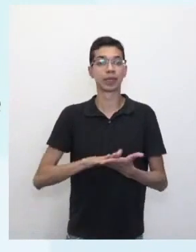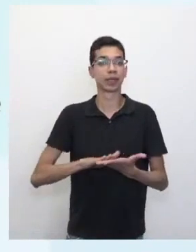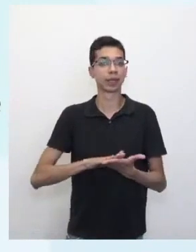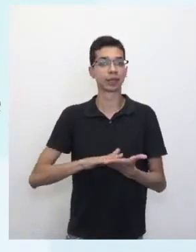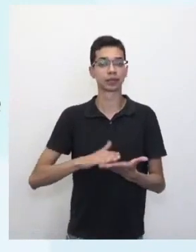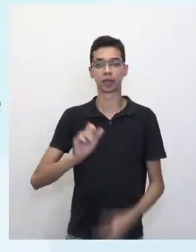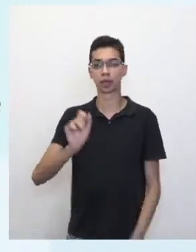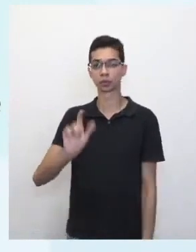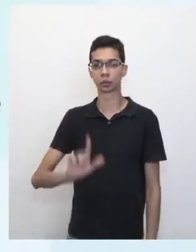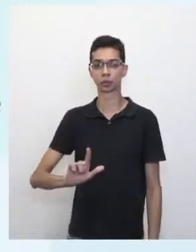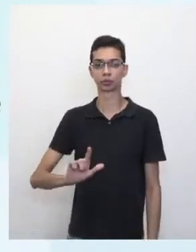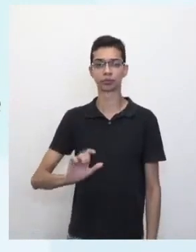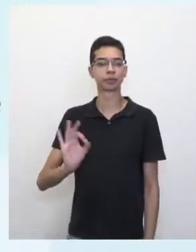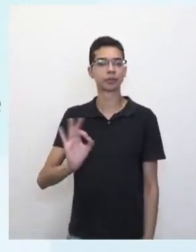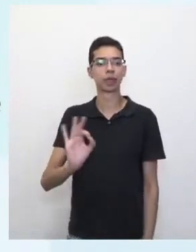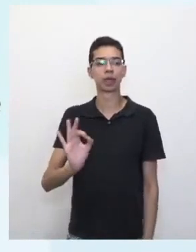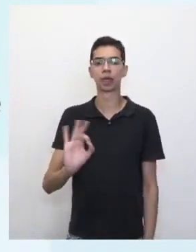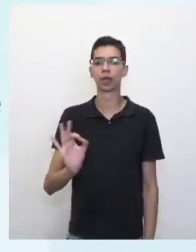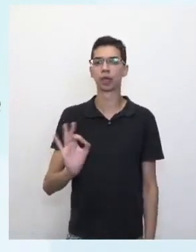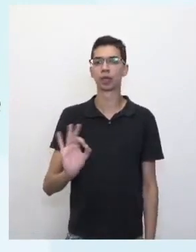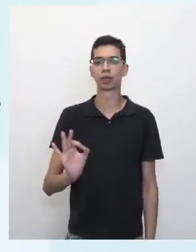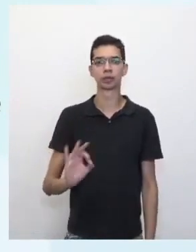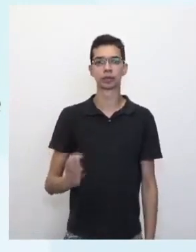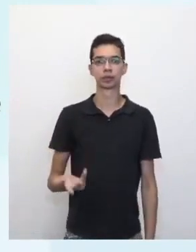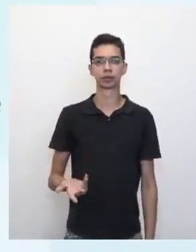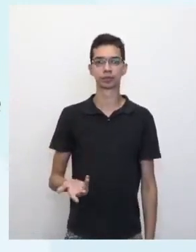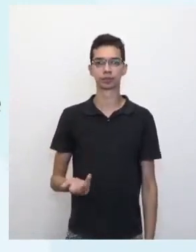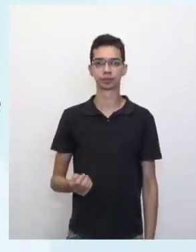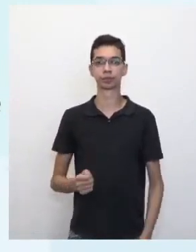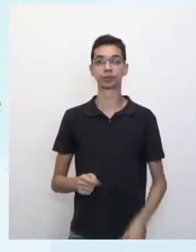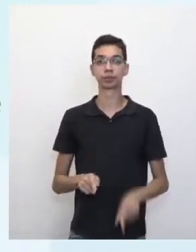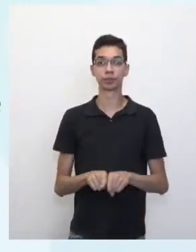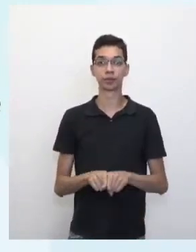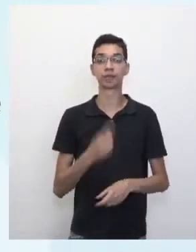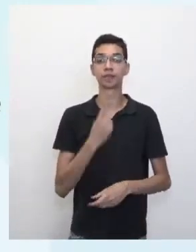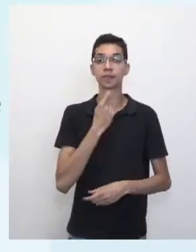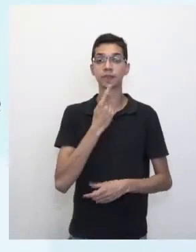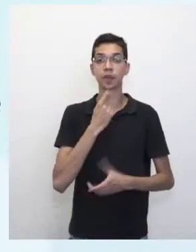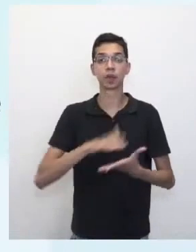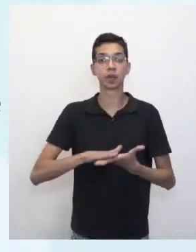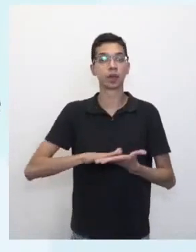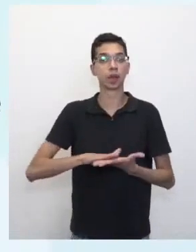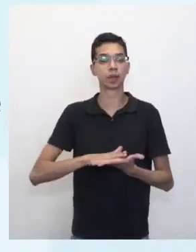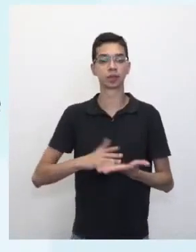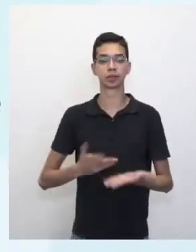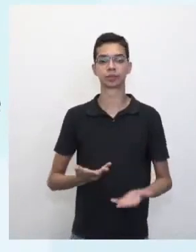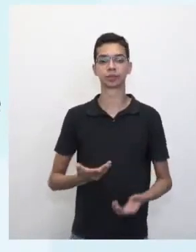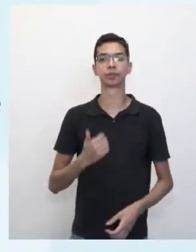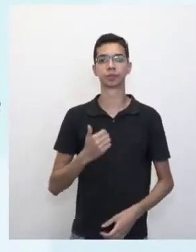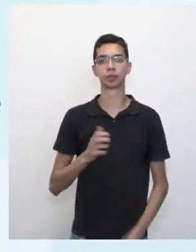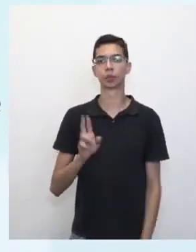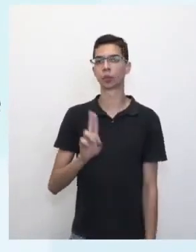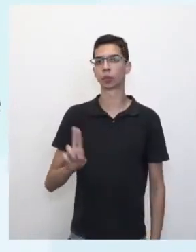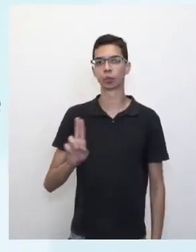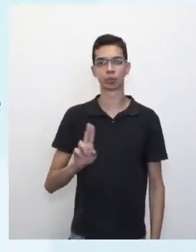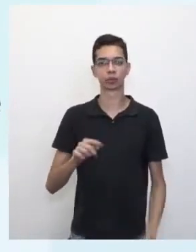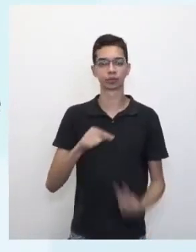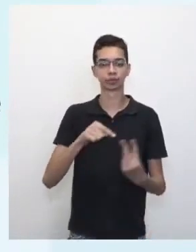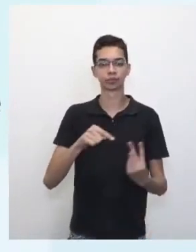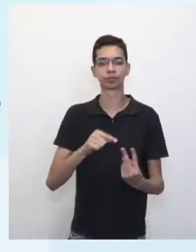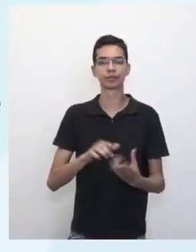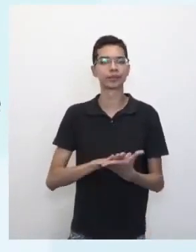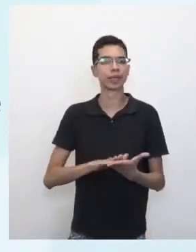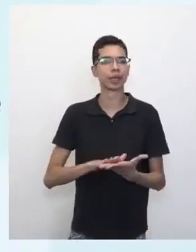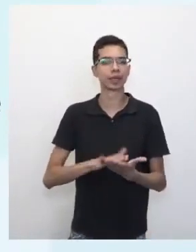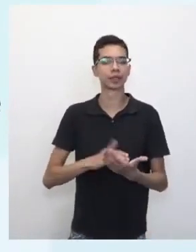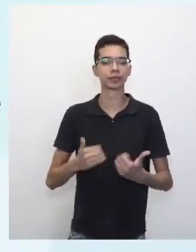canetão azul, nor, nem o canetão vermelho, the red one, is working. Então, nenhum dos dois está funcionando.